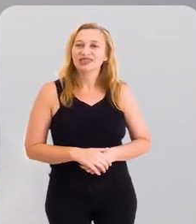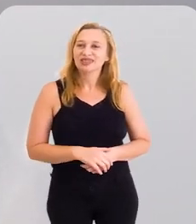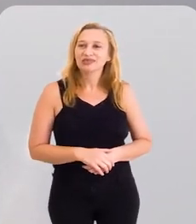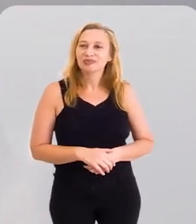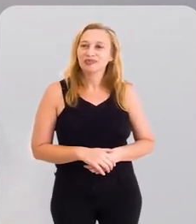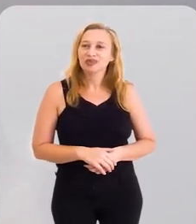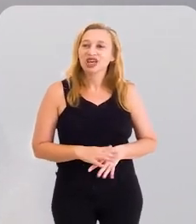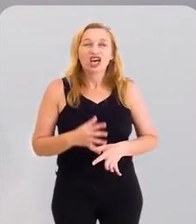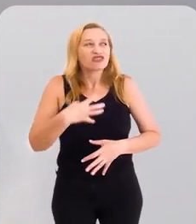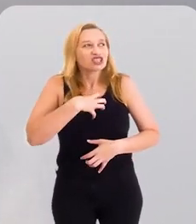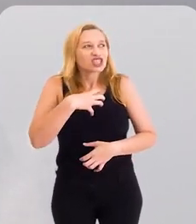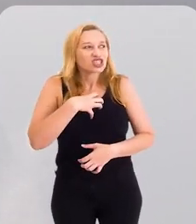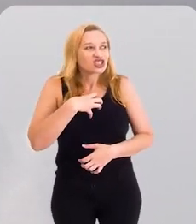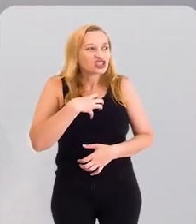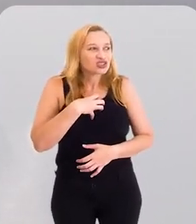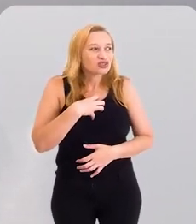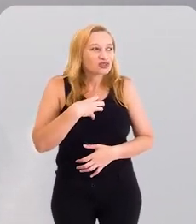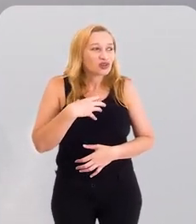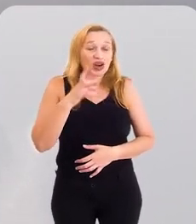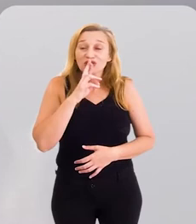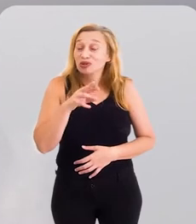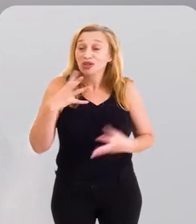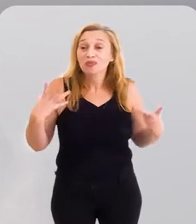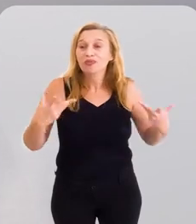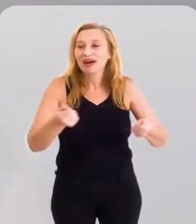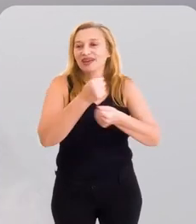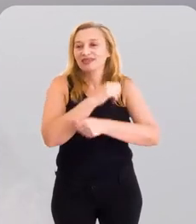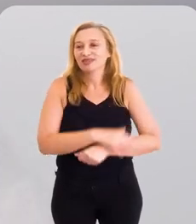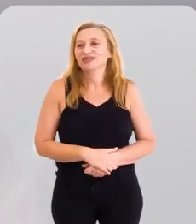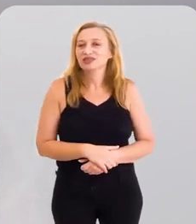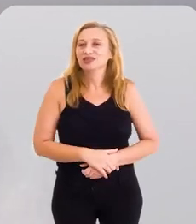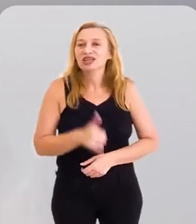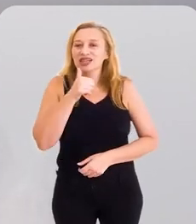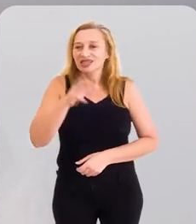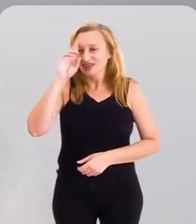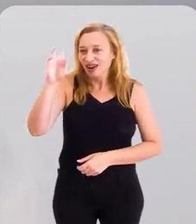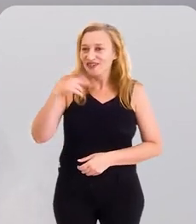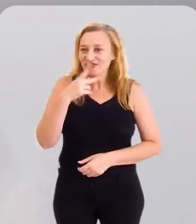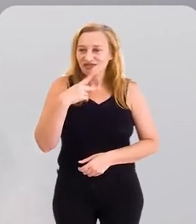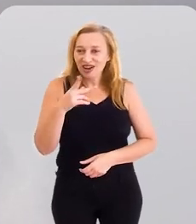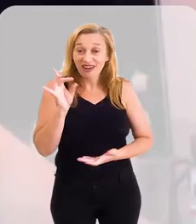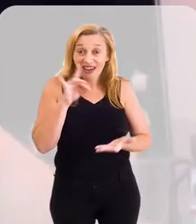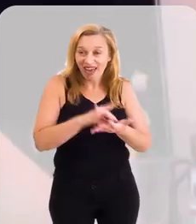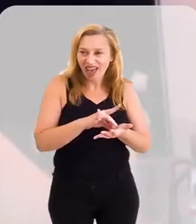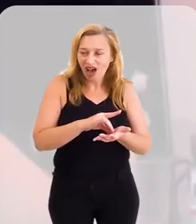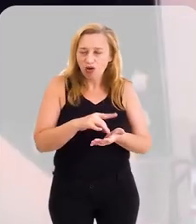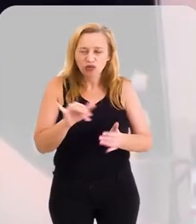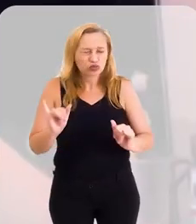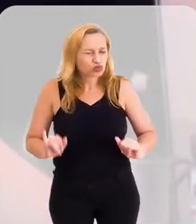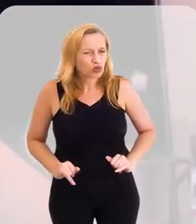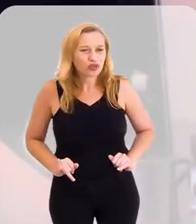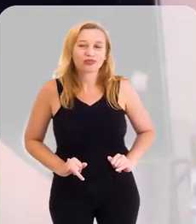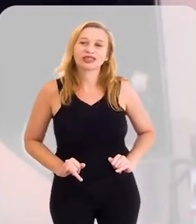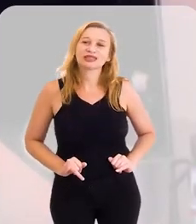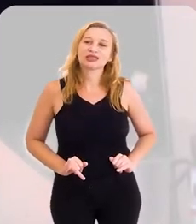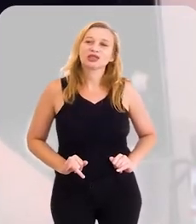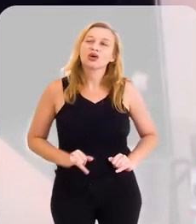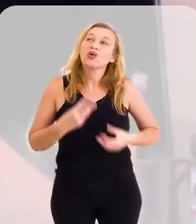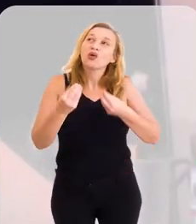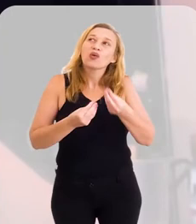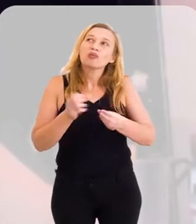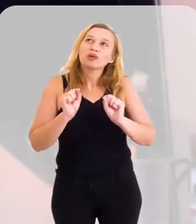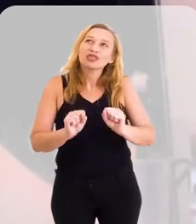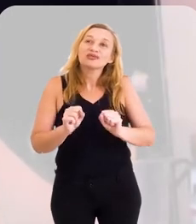de generosidade por dia. Eu senti que isso foi de uma eficácia maravilhosa. É, quando a senhora fala do real tamanho da